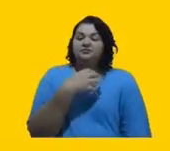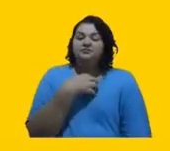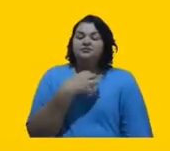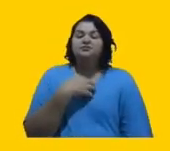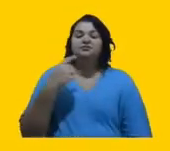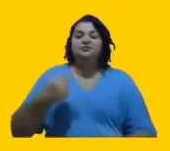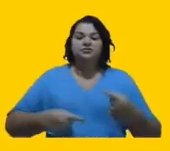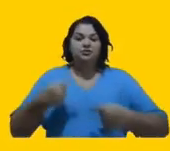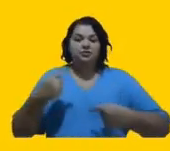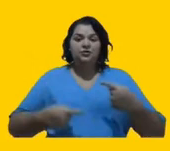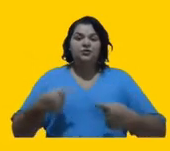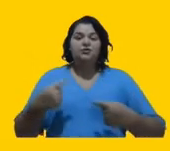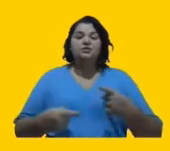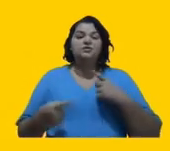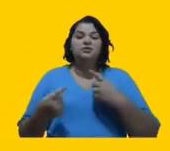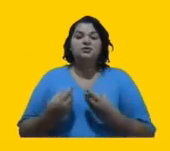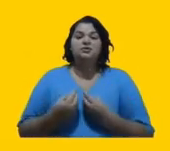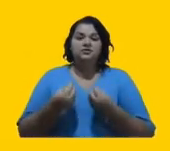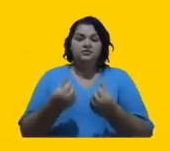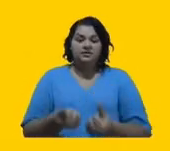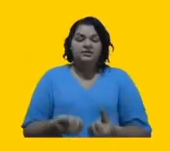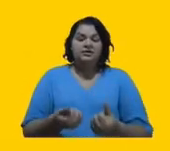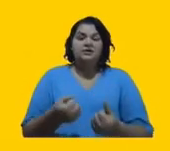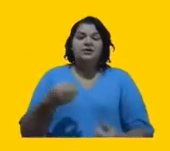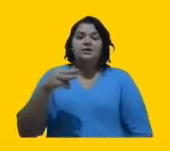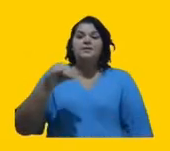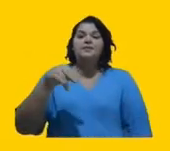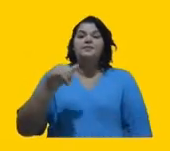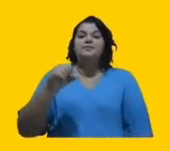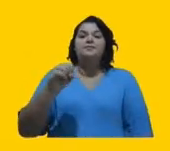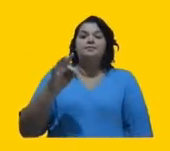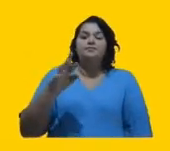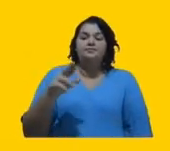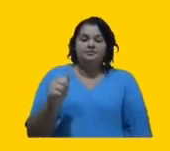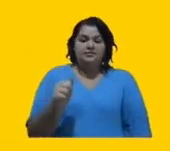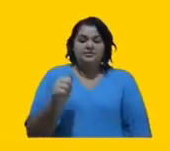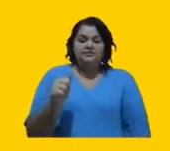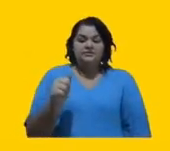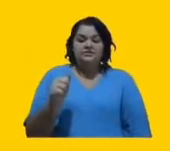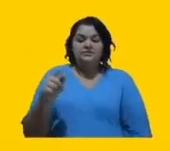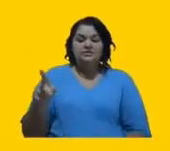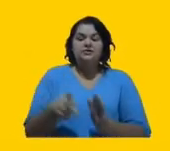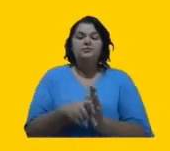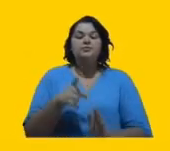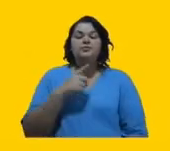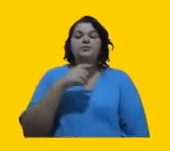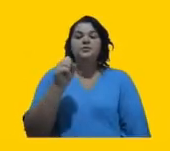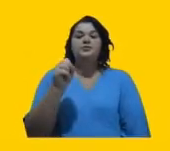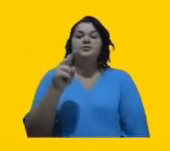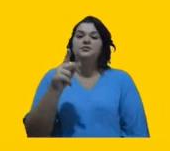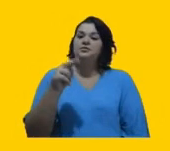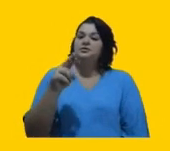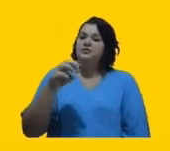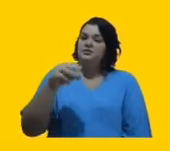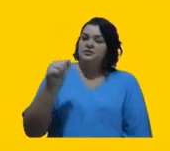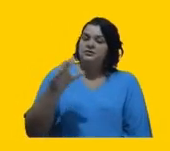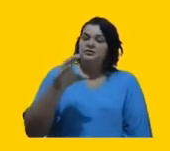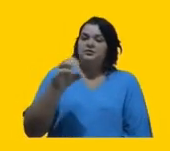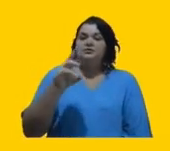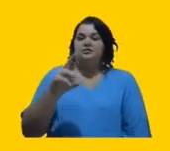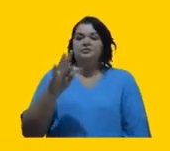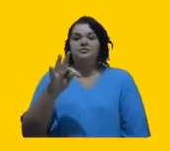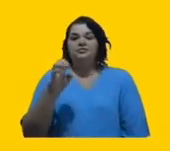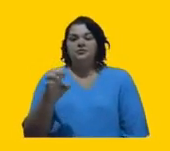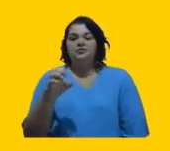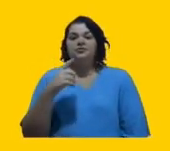dialogar e sensibilizar as ministras e ministros do Supremo, da Suprema Corte, né, sobre o conteúdo dos